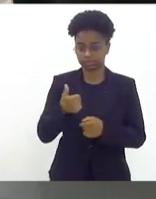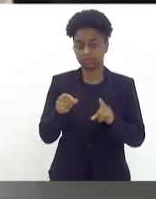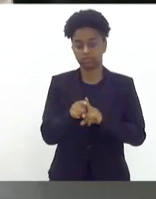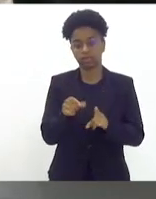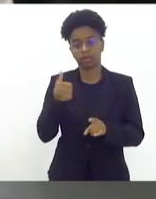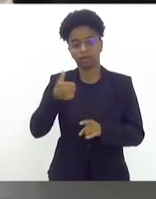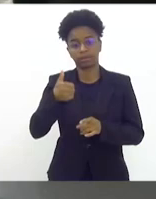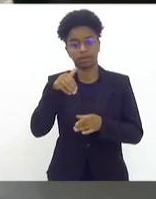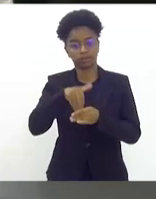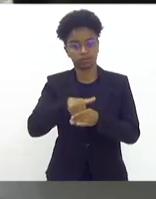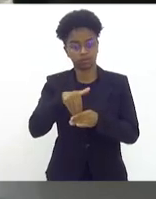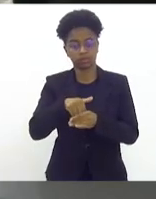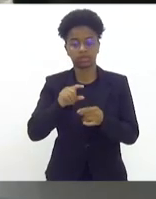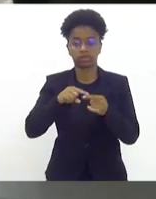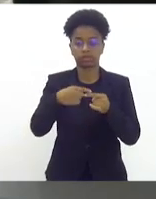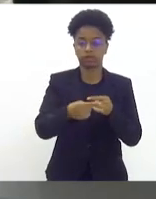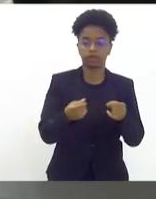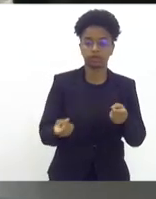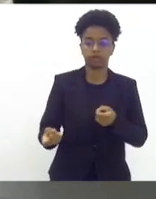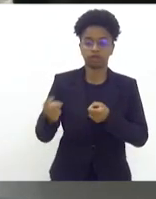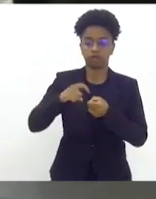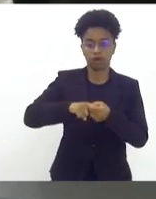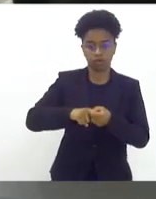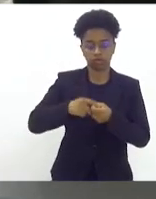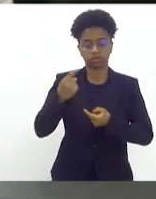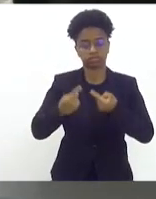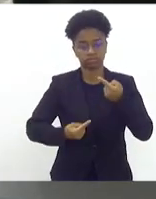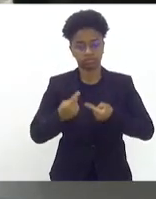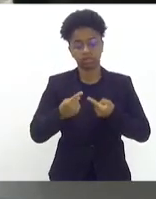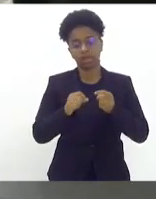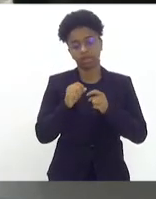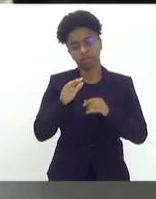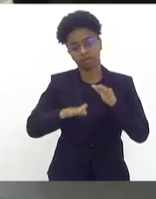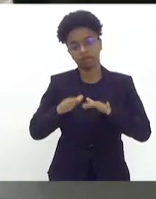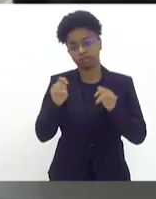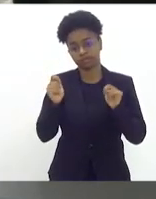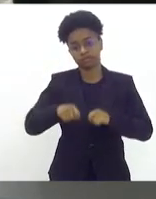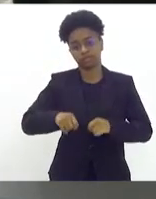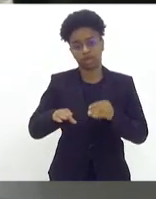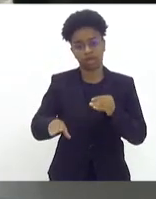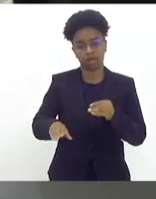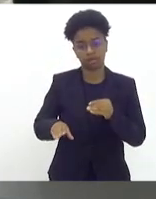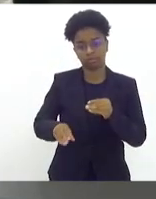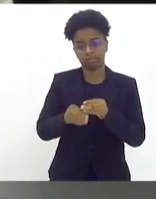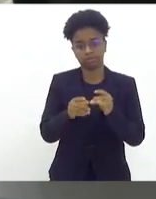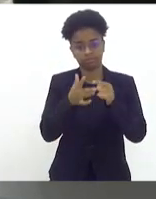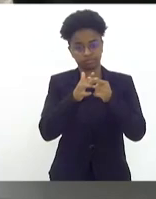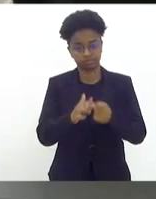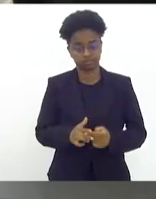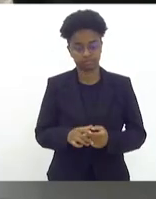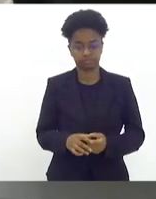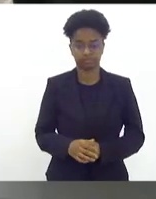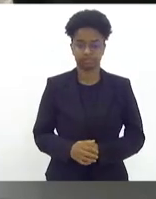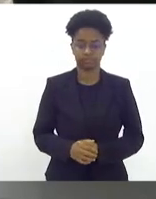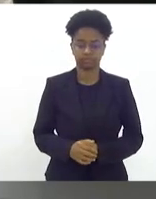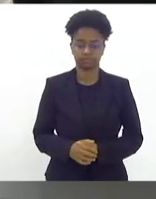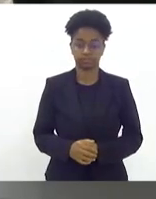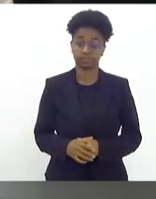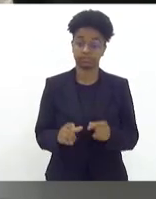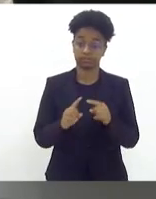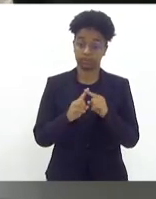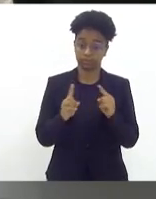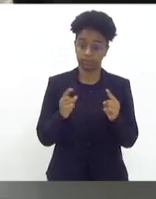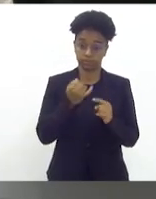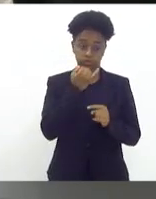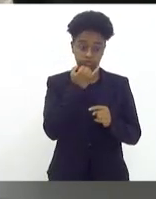volta em segunda, talvez seja possível fazer o exercício de mexer nesse aspecto. Mas em termos,